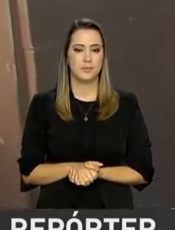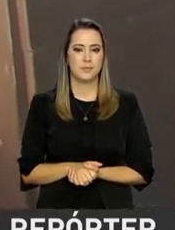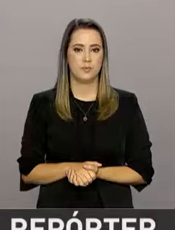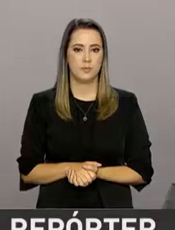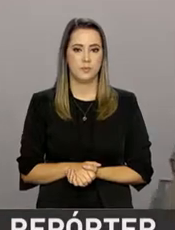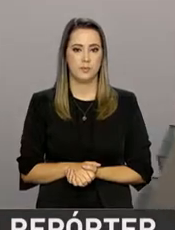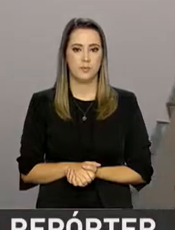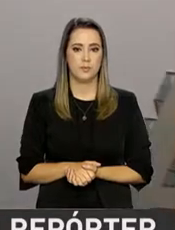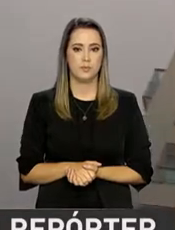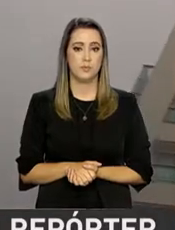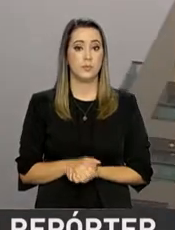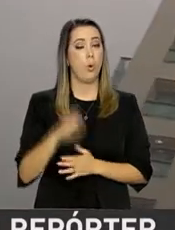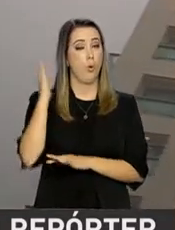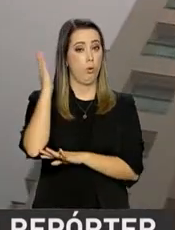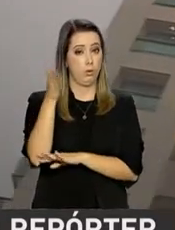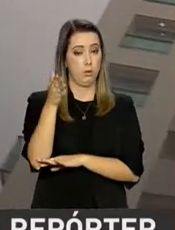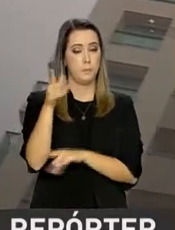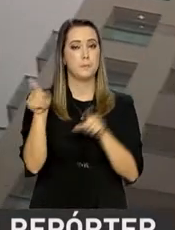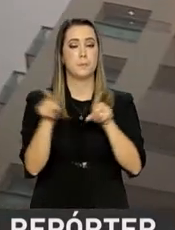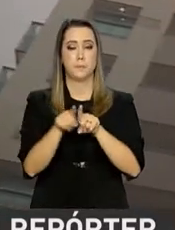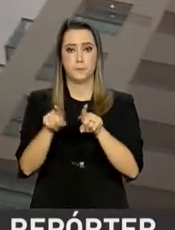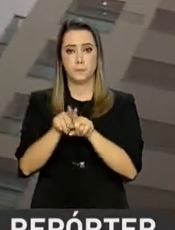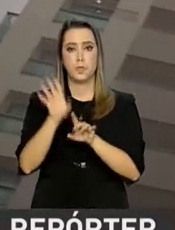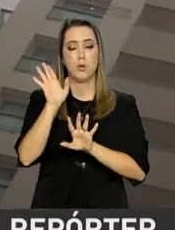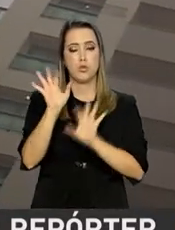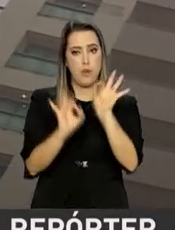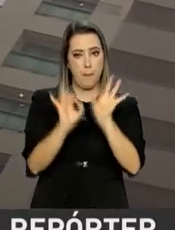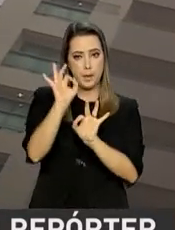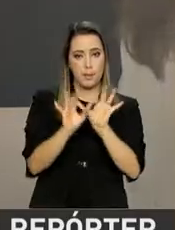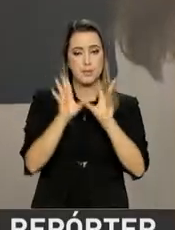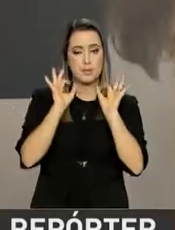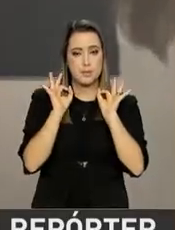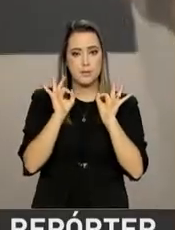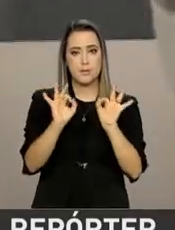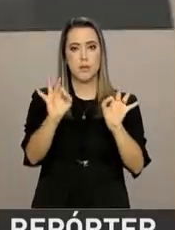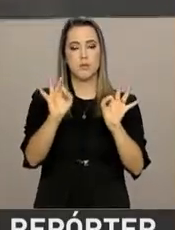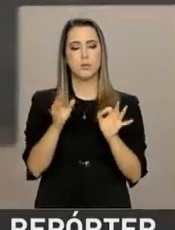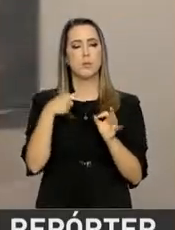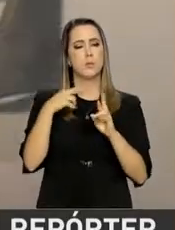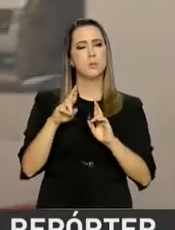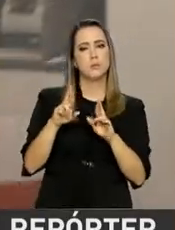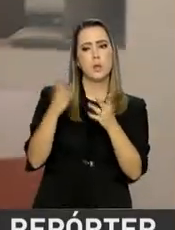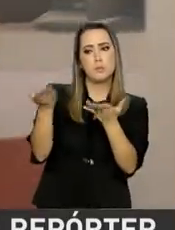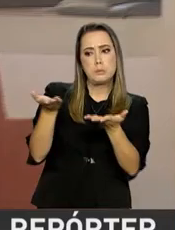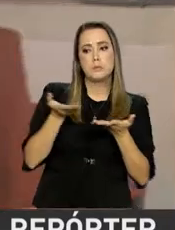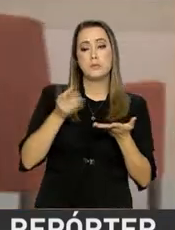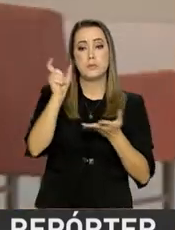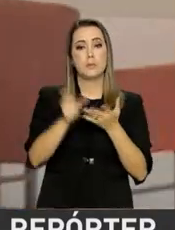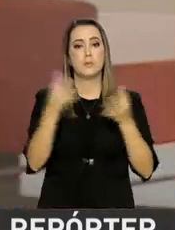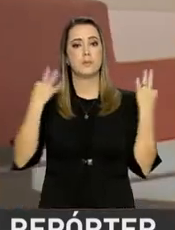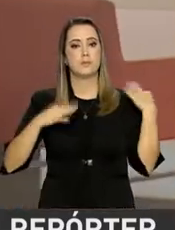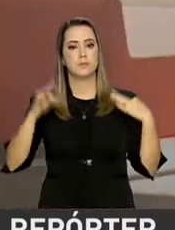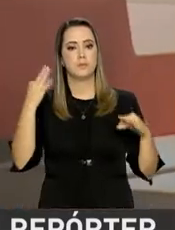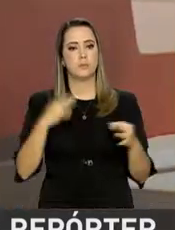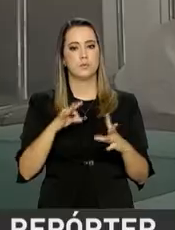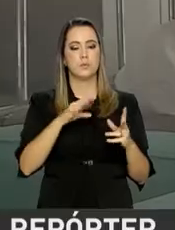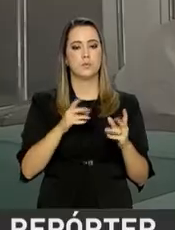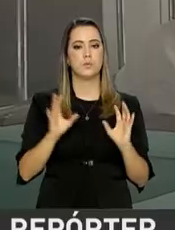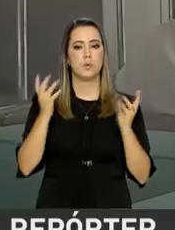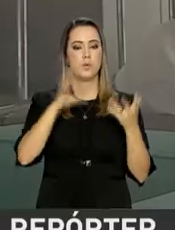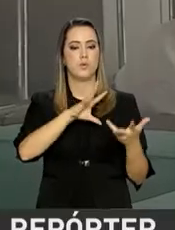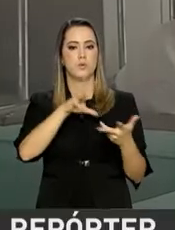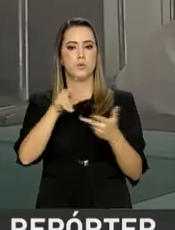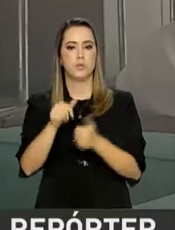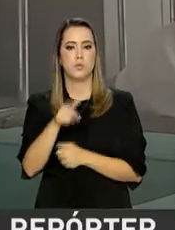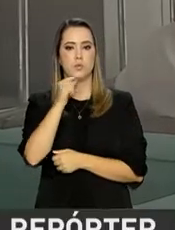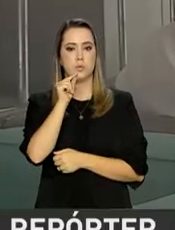a rede hoteleira da cidade também está na expectativa para receber os turistas durante o evento mundial das águas o